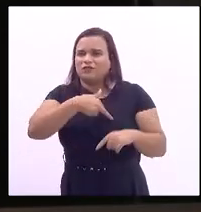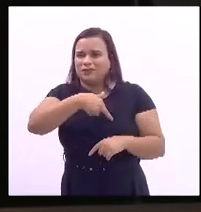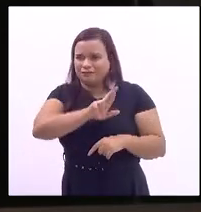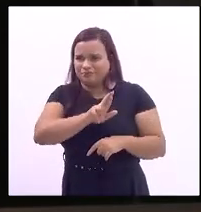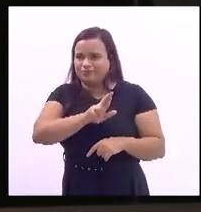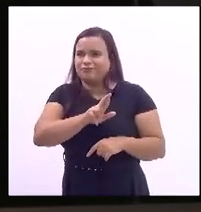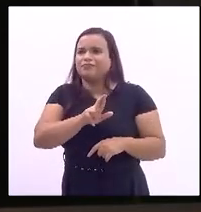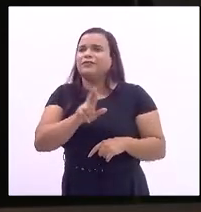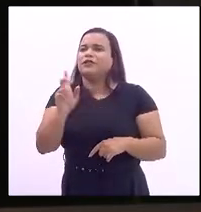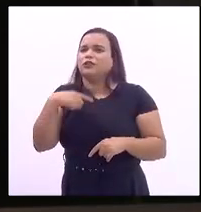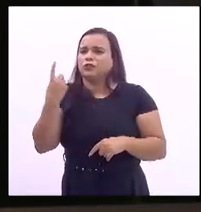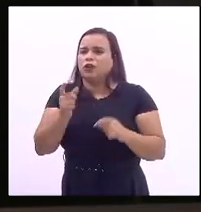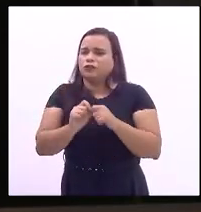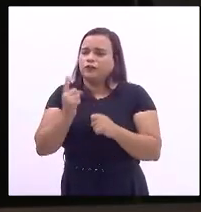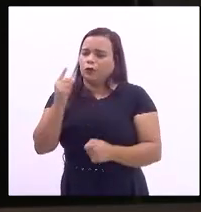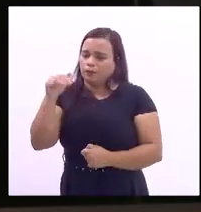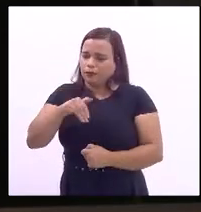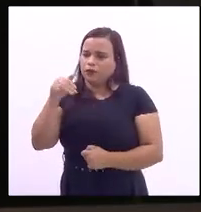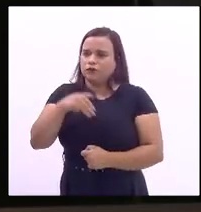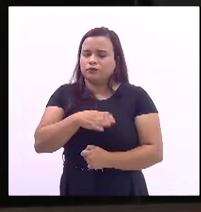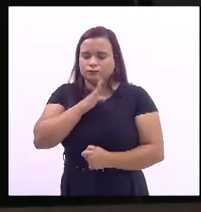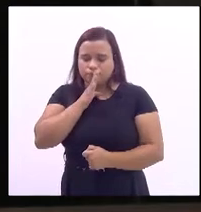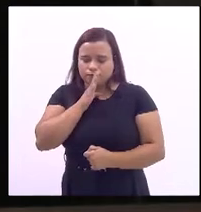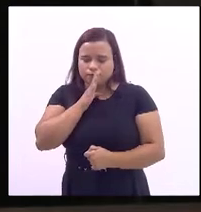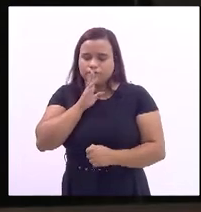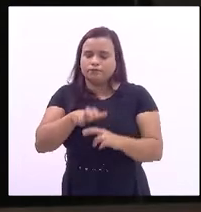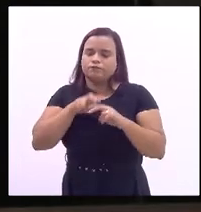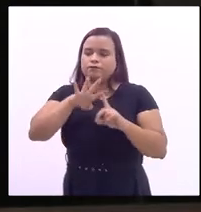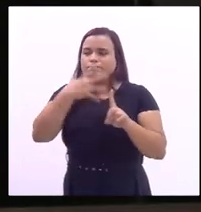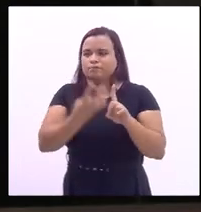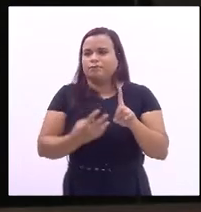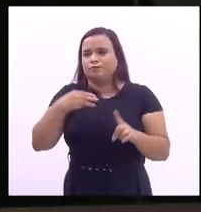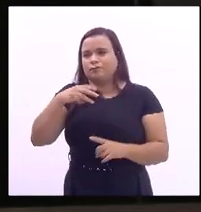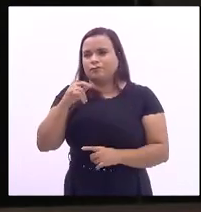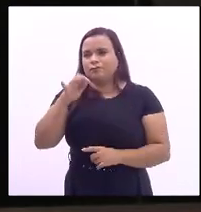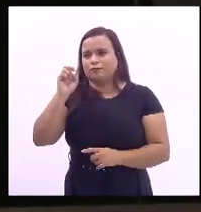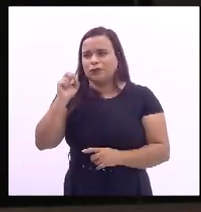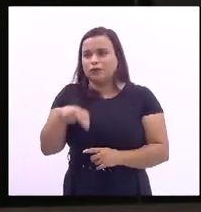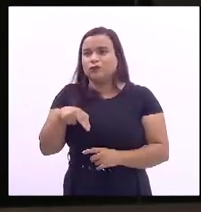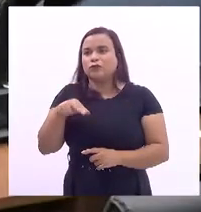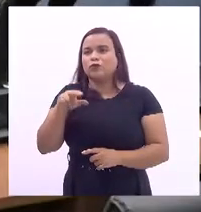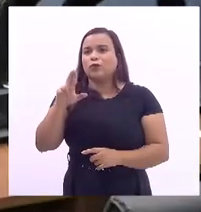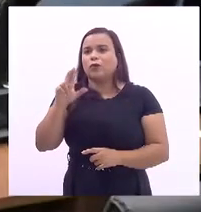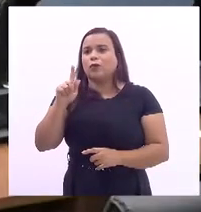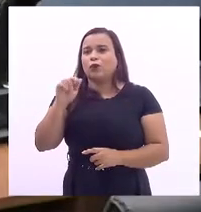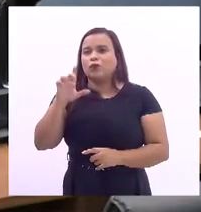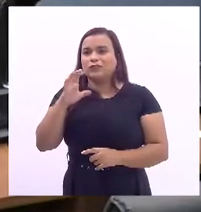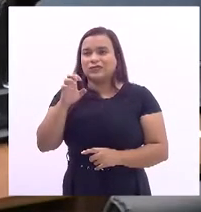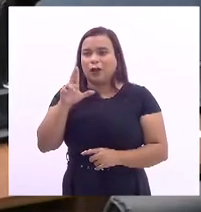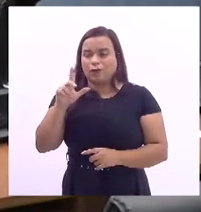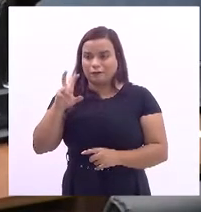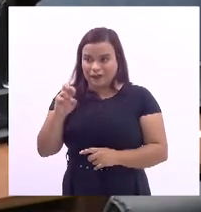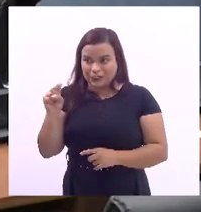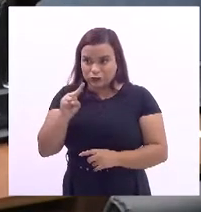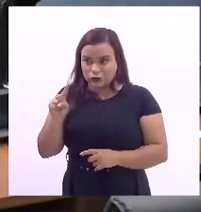questão de fazer um minuto de silêncio em homenagem a Milton Gonçalves Muito obrigado